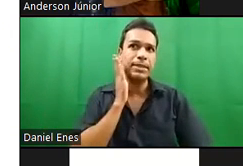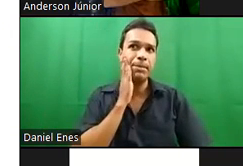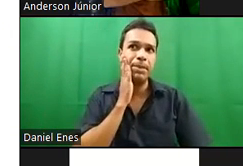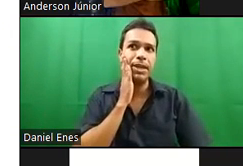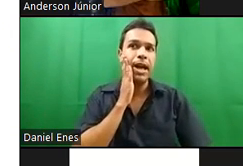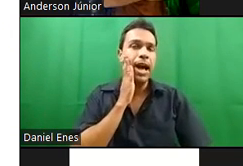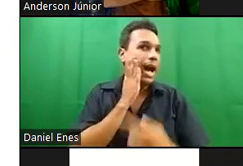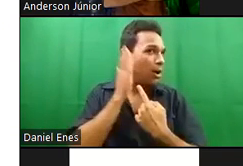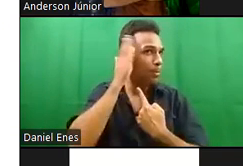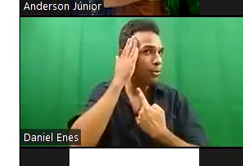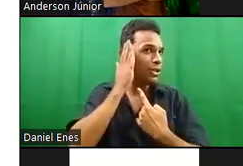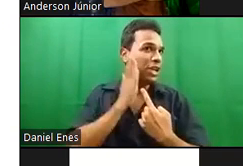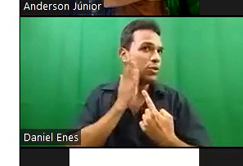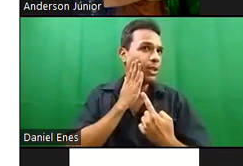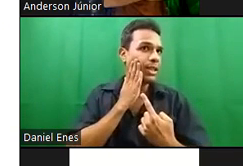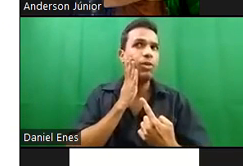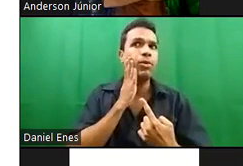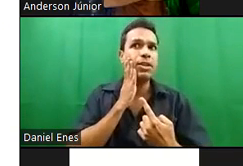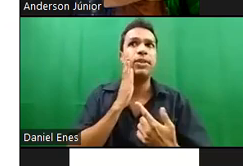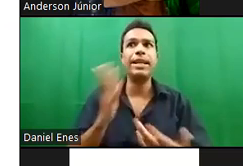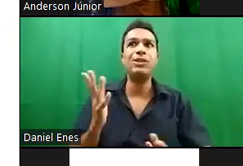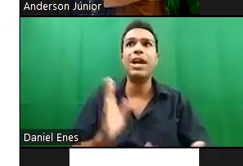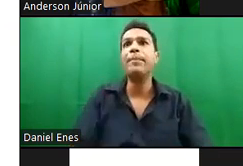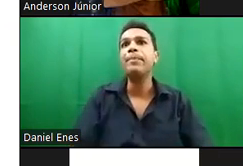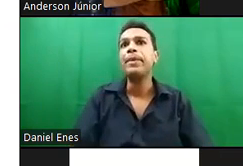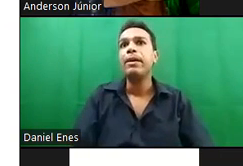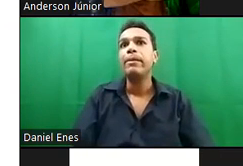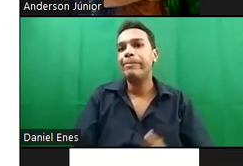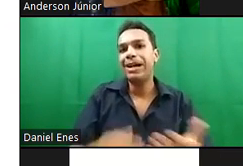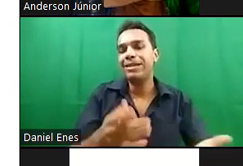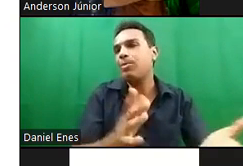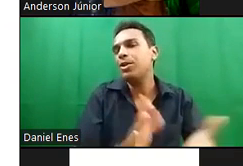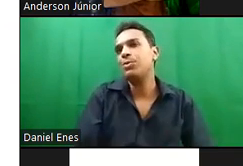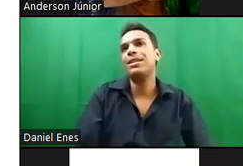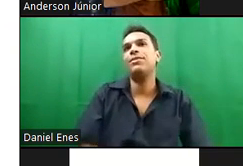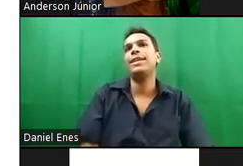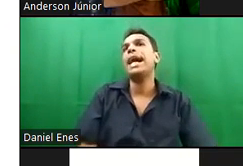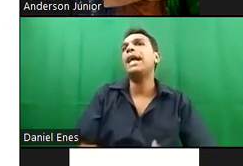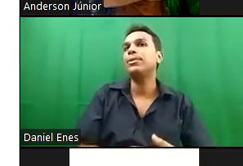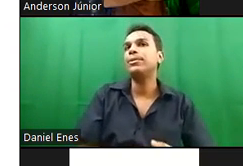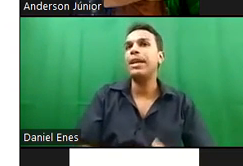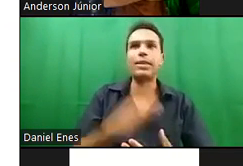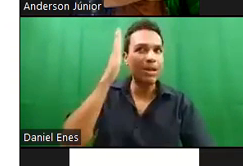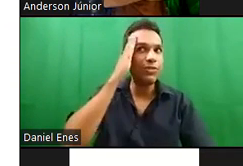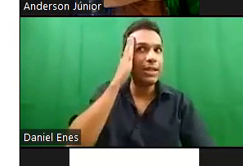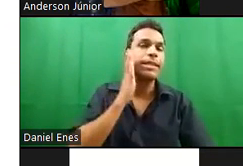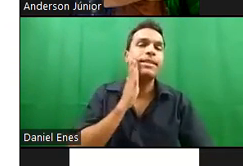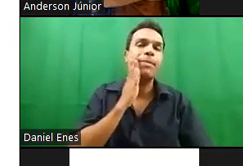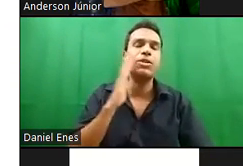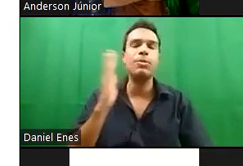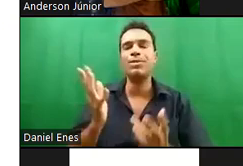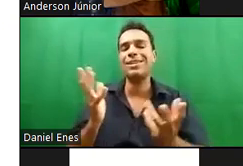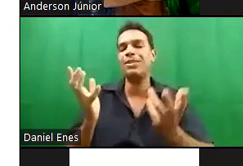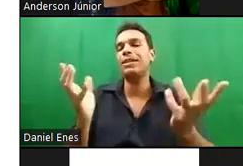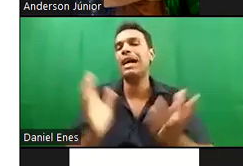e saber. O ponto de articulação não é diferente? Mas é o mesmo significado. Né? Tem uma diferençazinha, mas